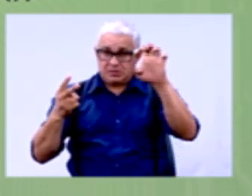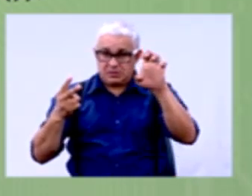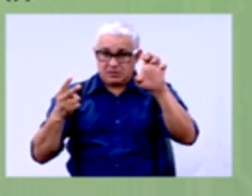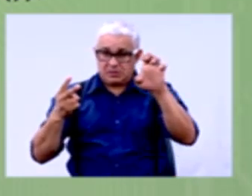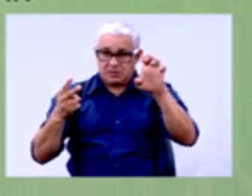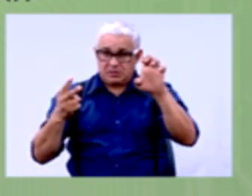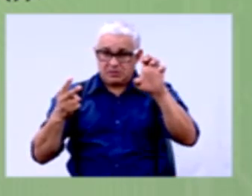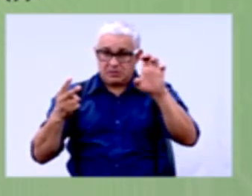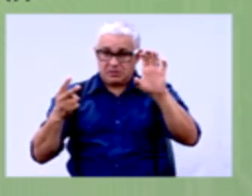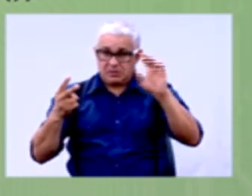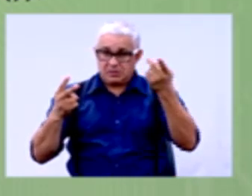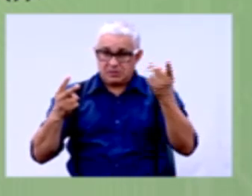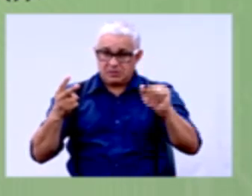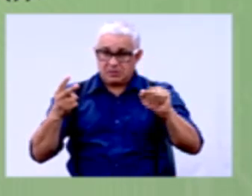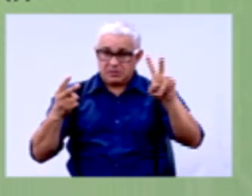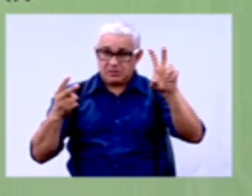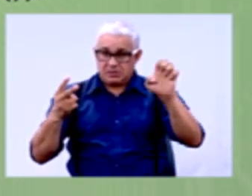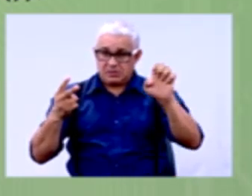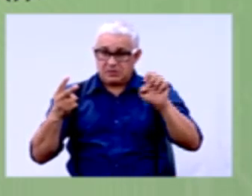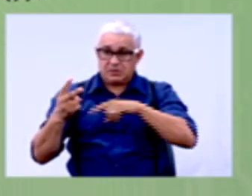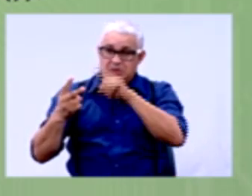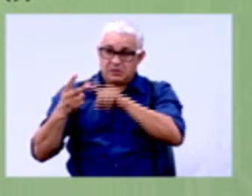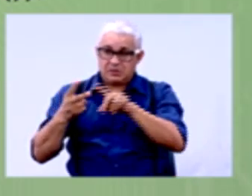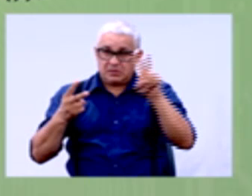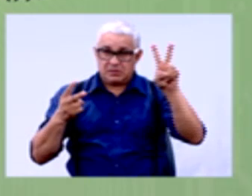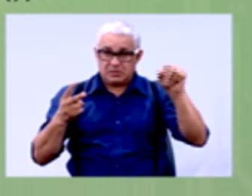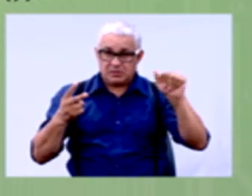o valor.